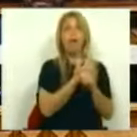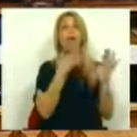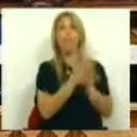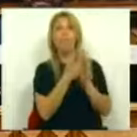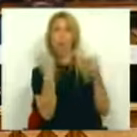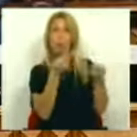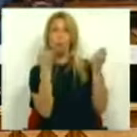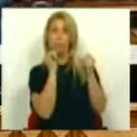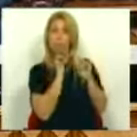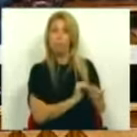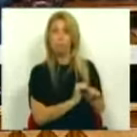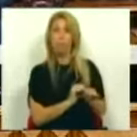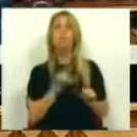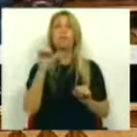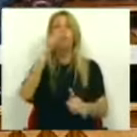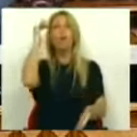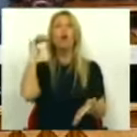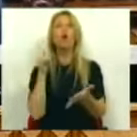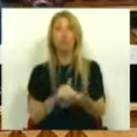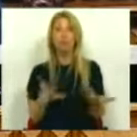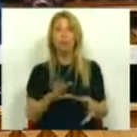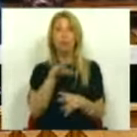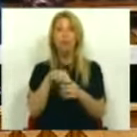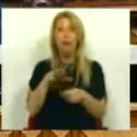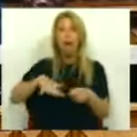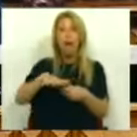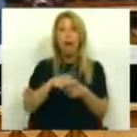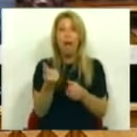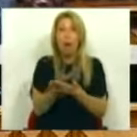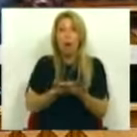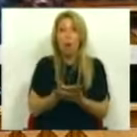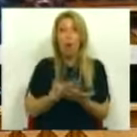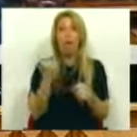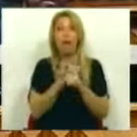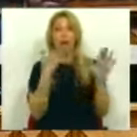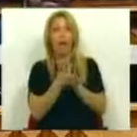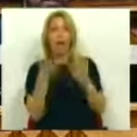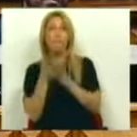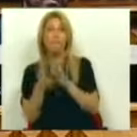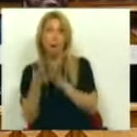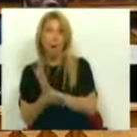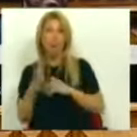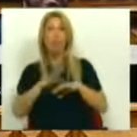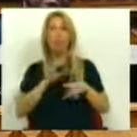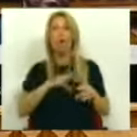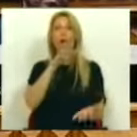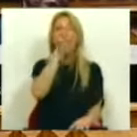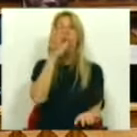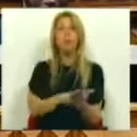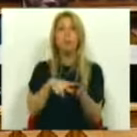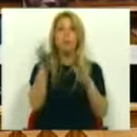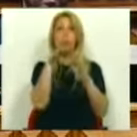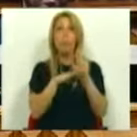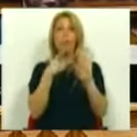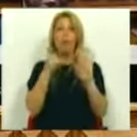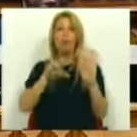E, naturalmente, dos efeitos que são esperados no tecido económico e no emprego decorrentes da aprovação da reprogramação